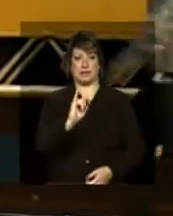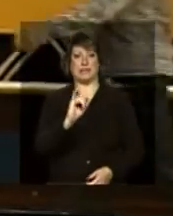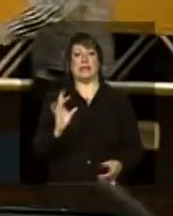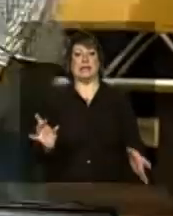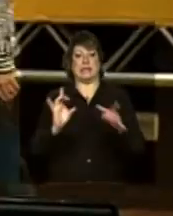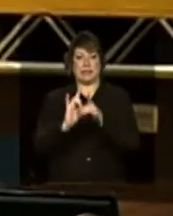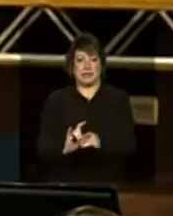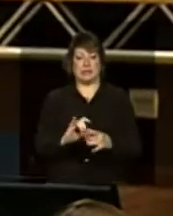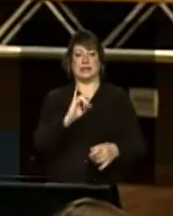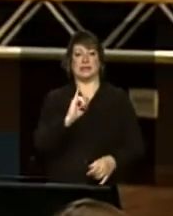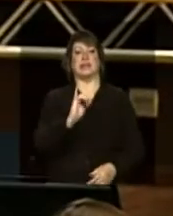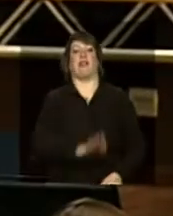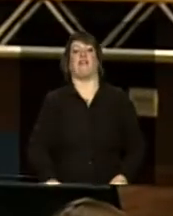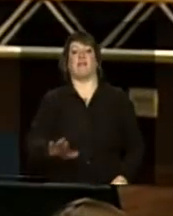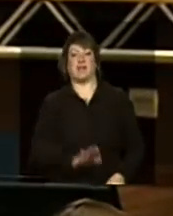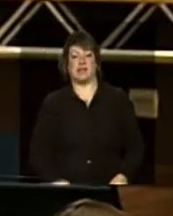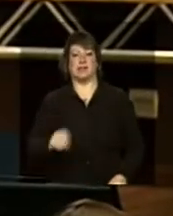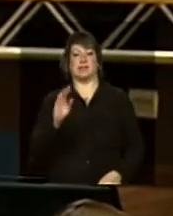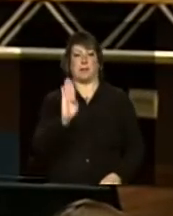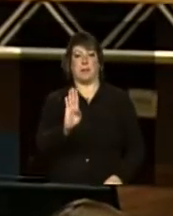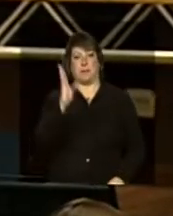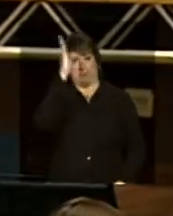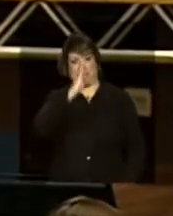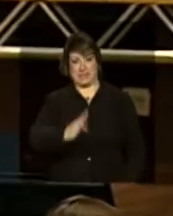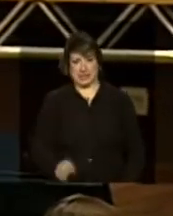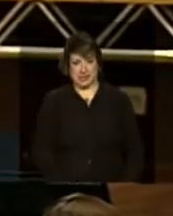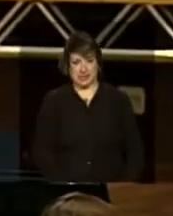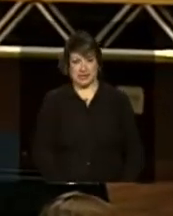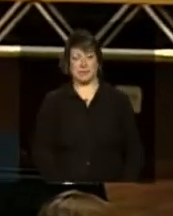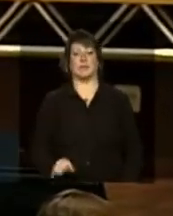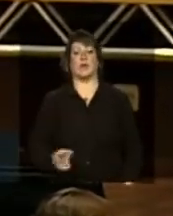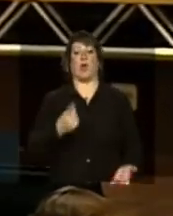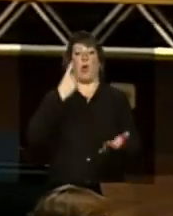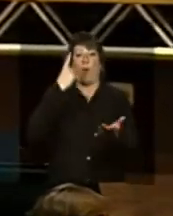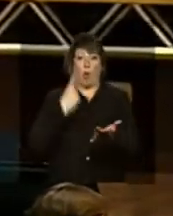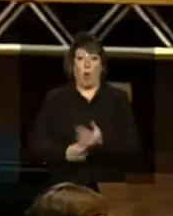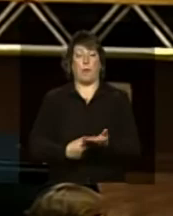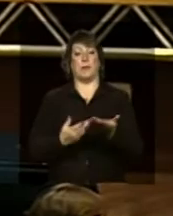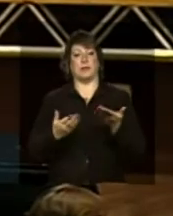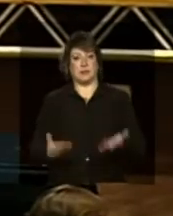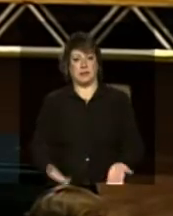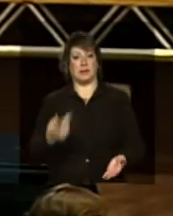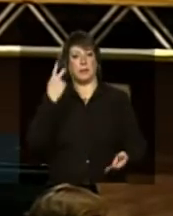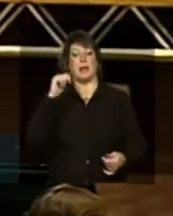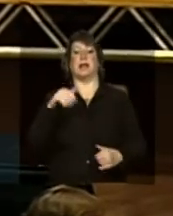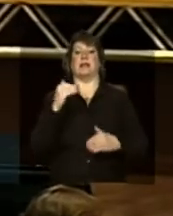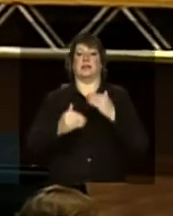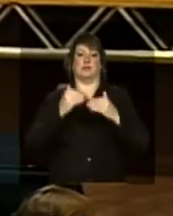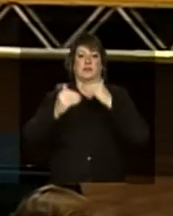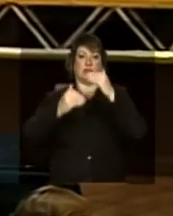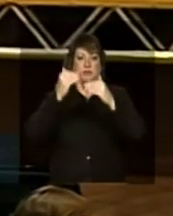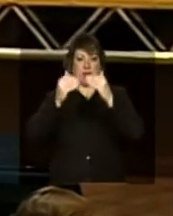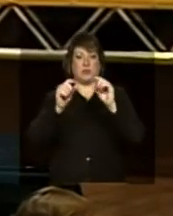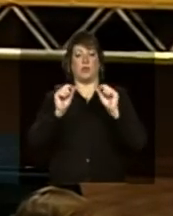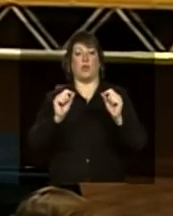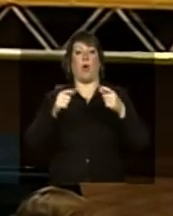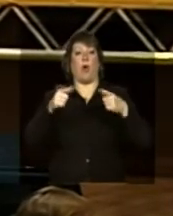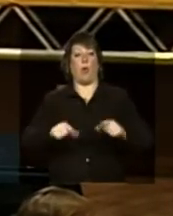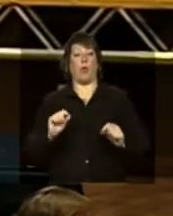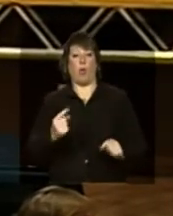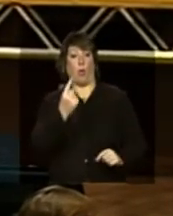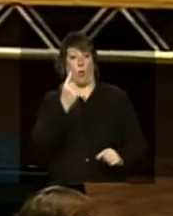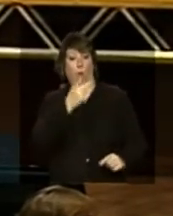da infância brasileira. Compromisso, portanto, para o desenvolvimento, onde